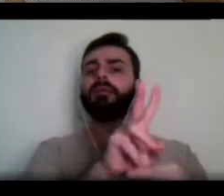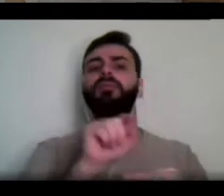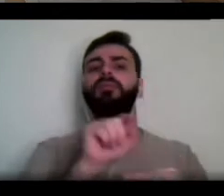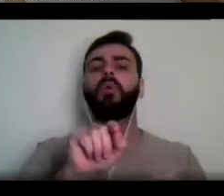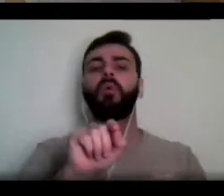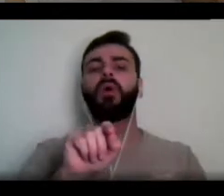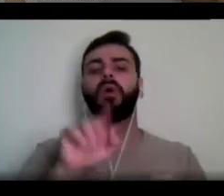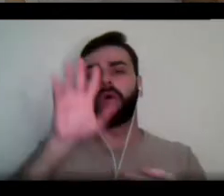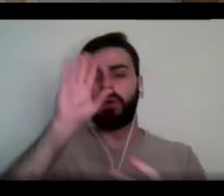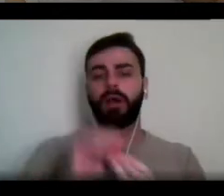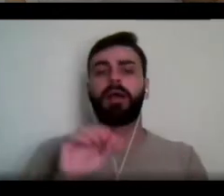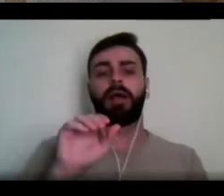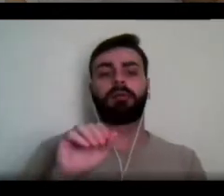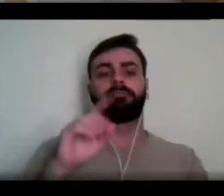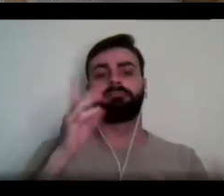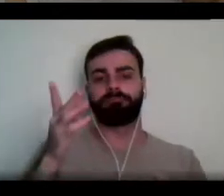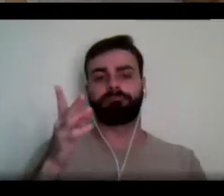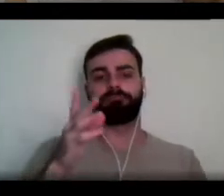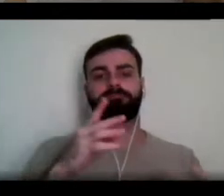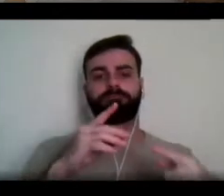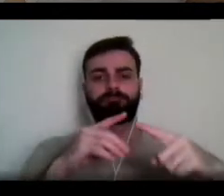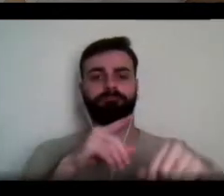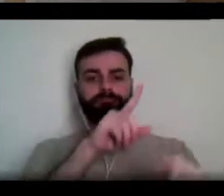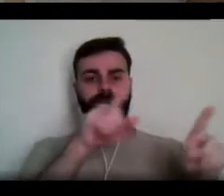Opa! Perdoa.